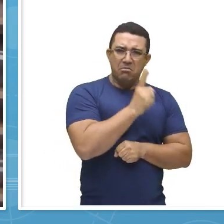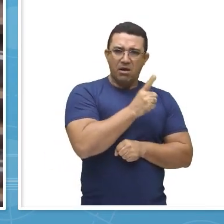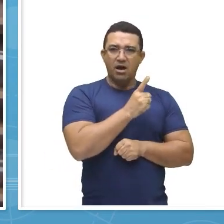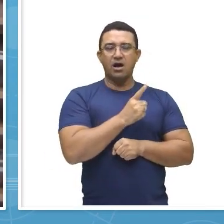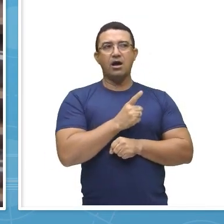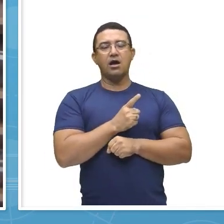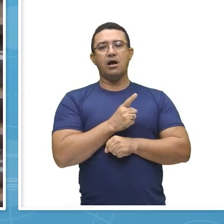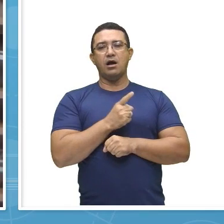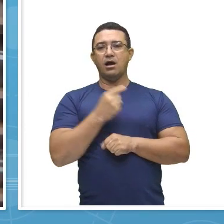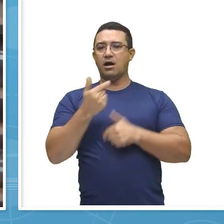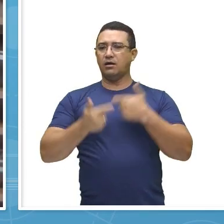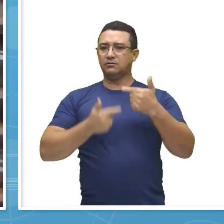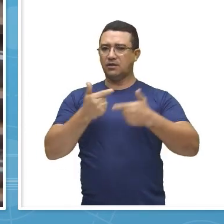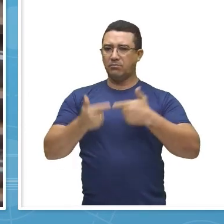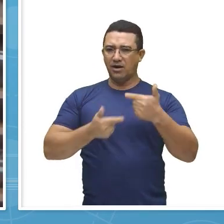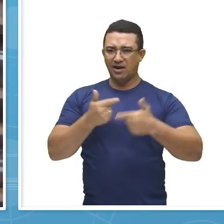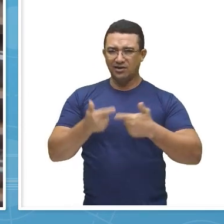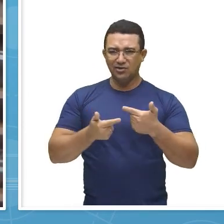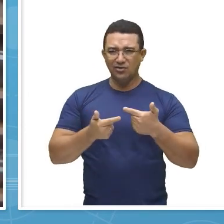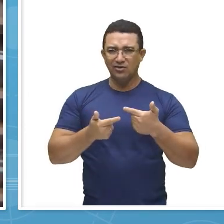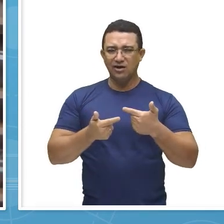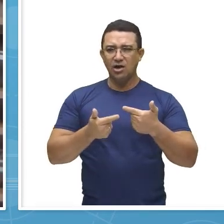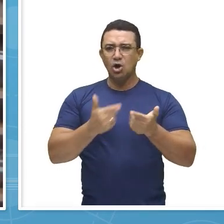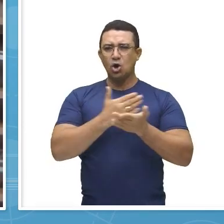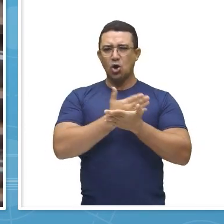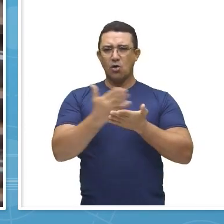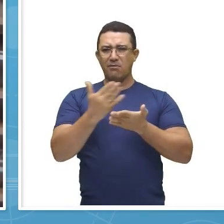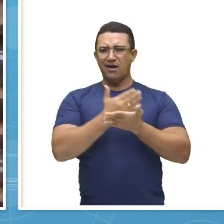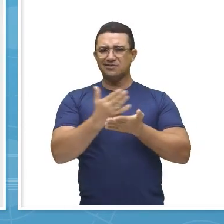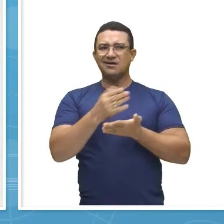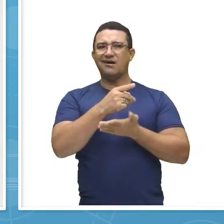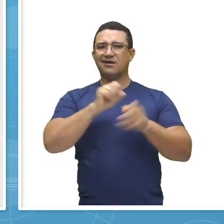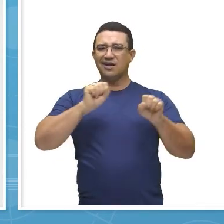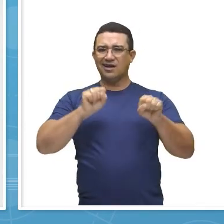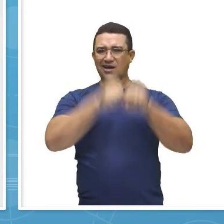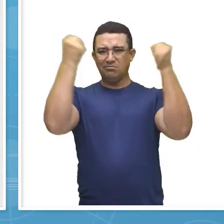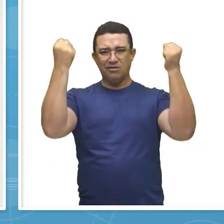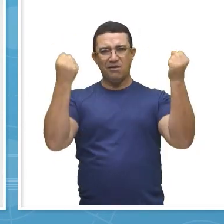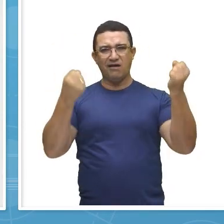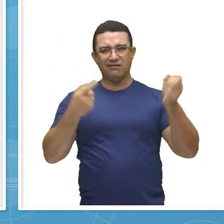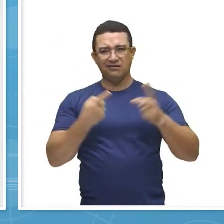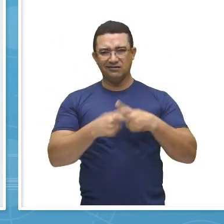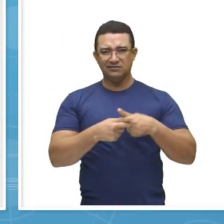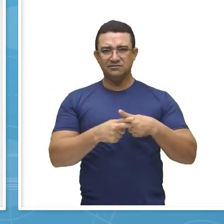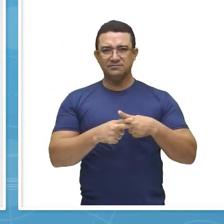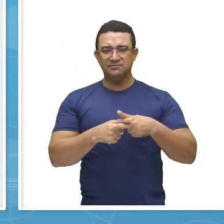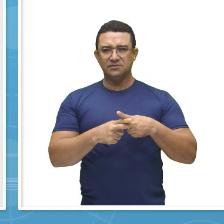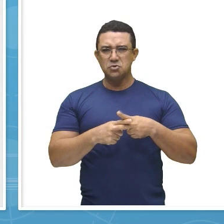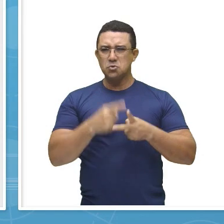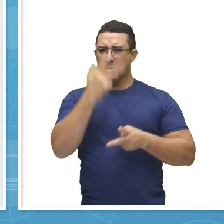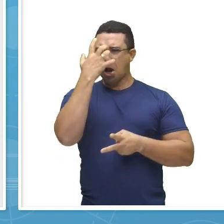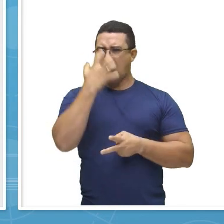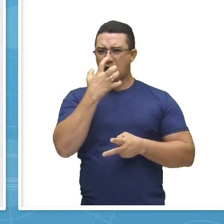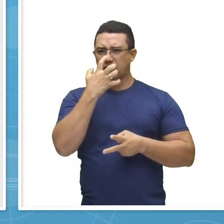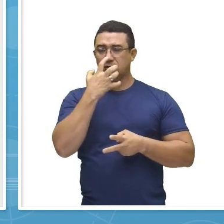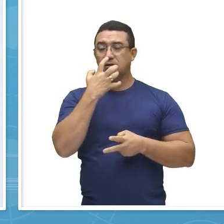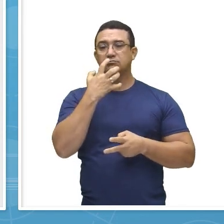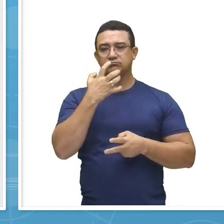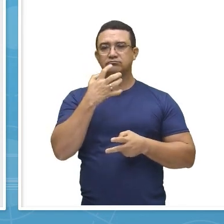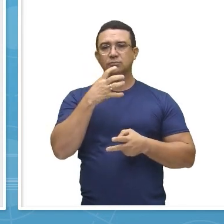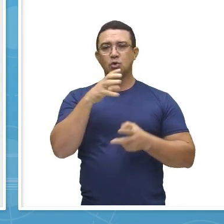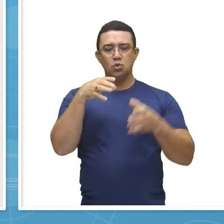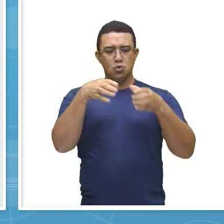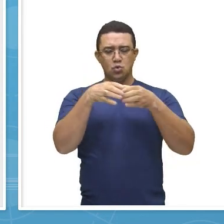aonde o trabalhador vai quebrar as máquinas. Olha o nosso comentário. O movimento ludista consistia em um grupo